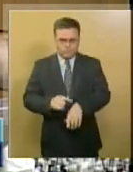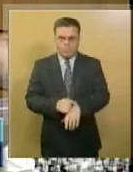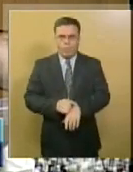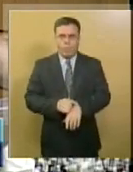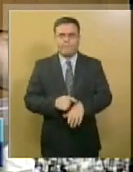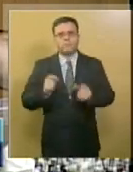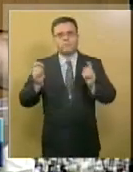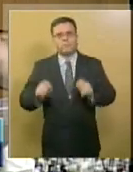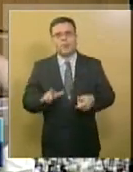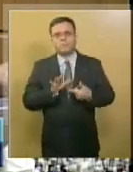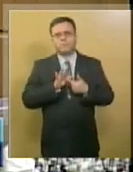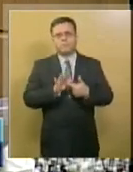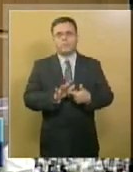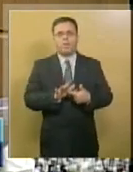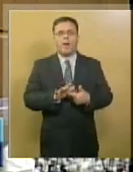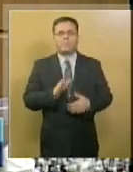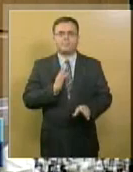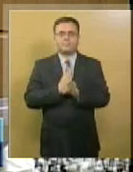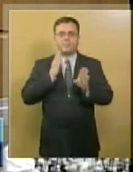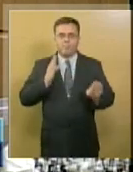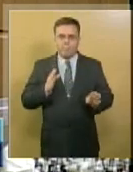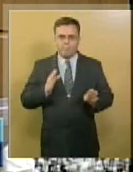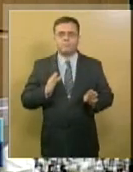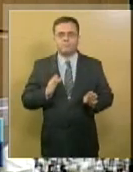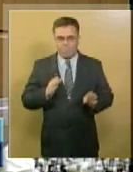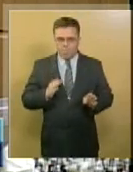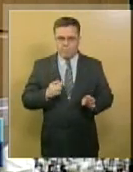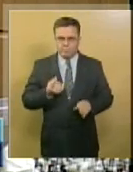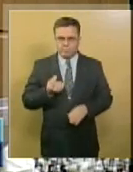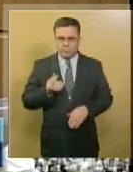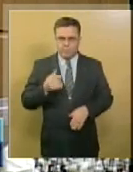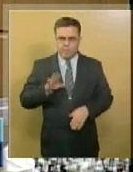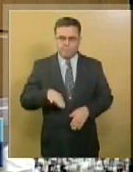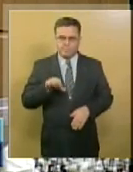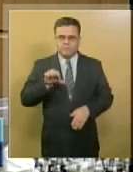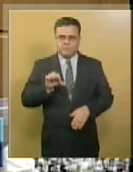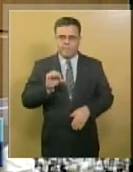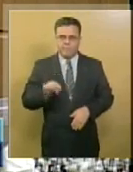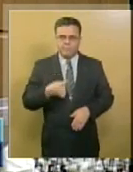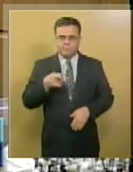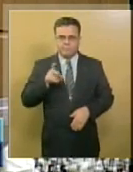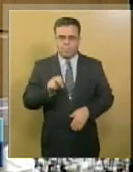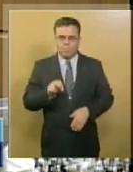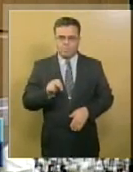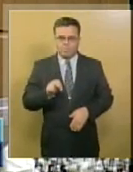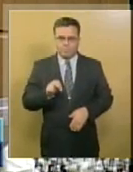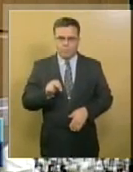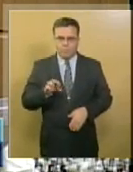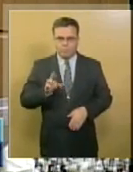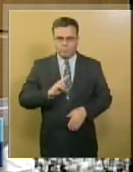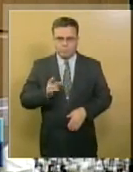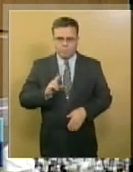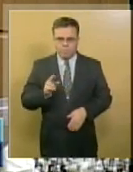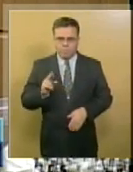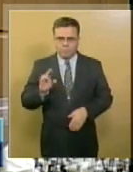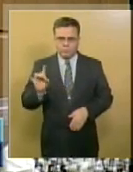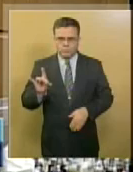de identificação. Custa a grande fortuna de R$ 9,50 por